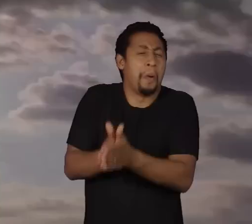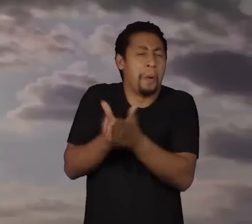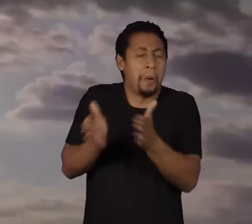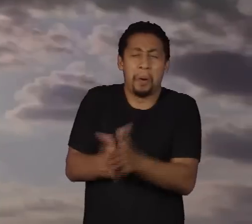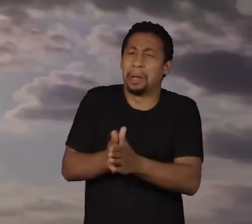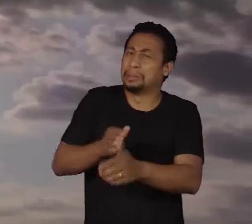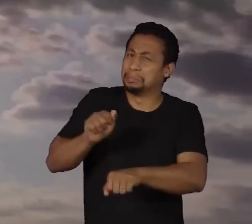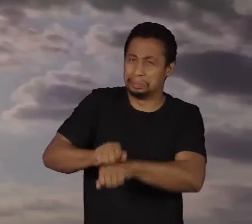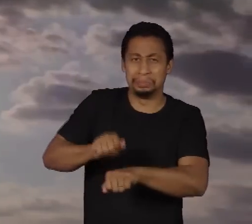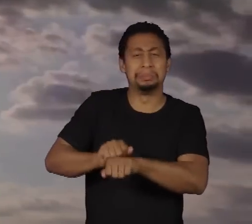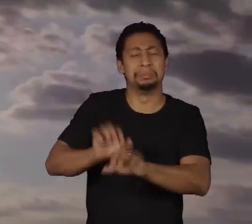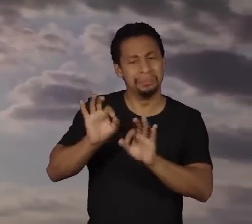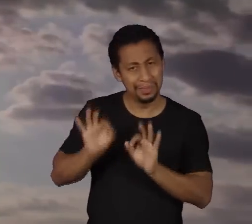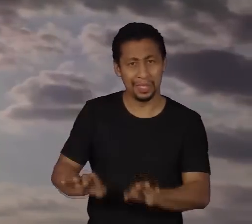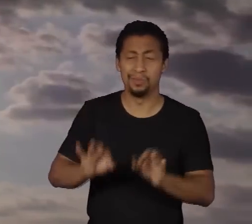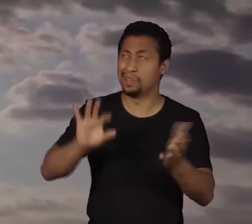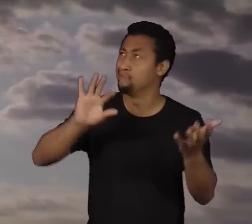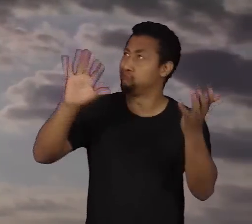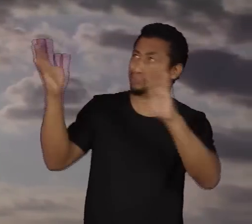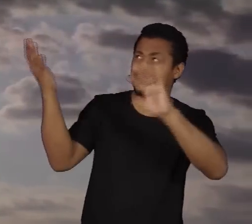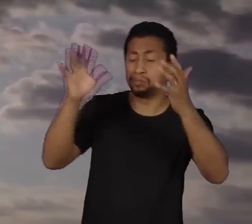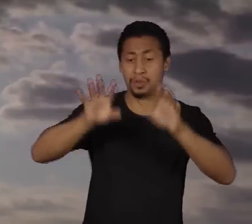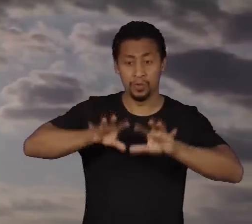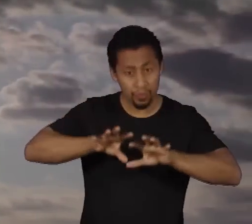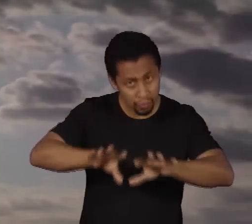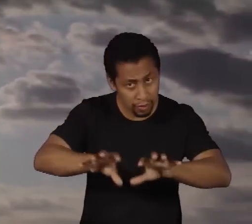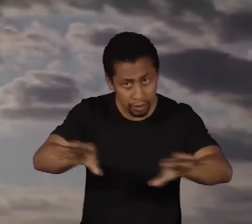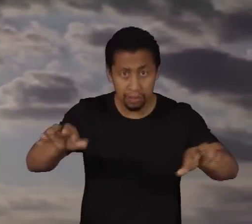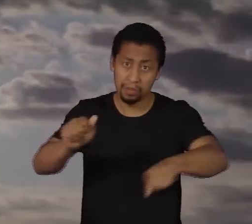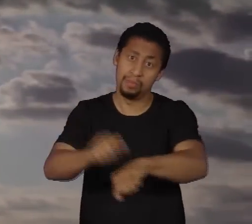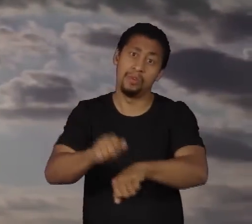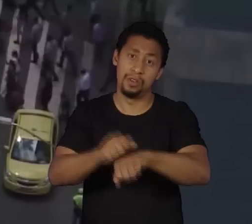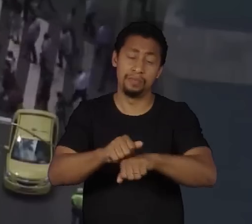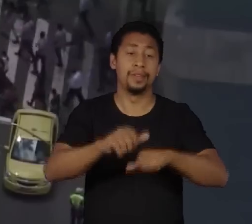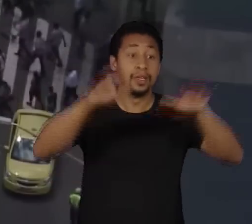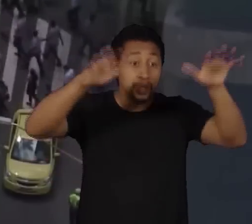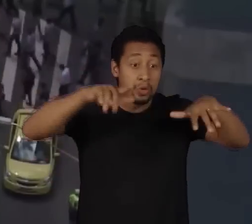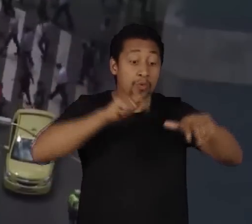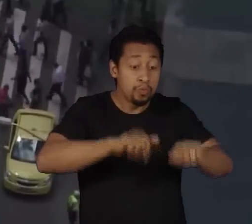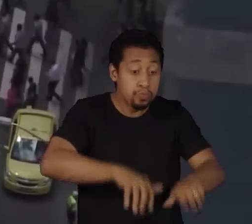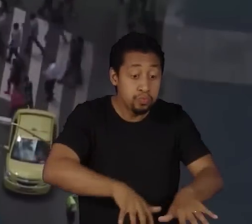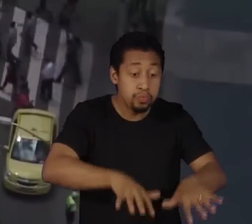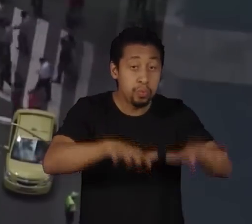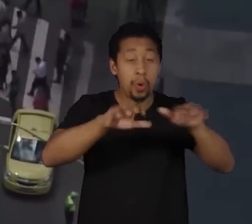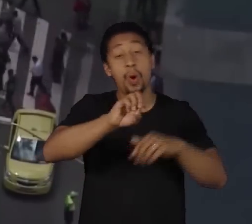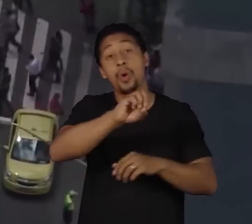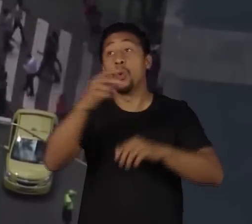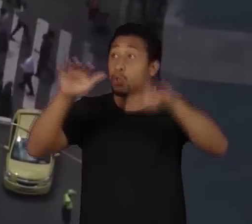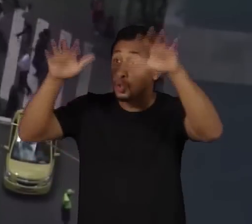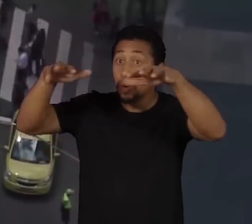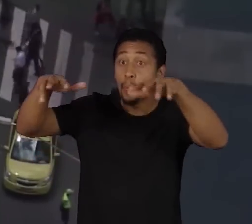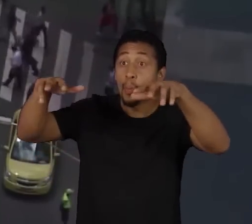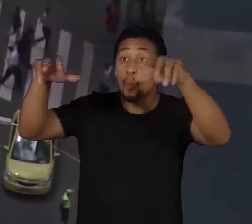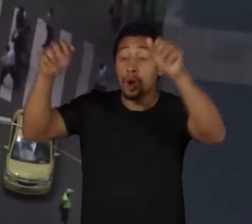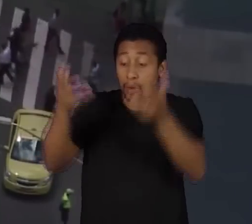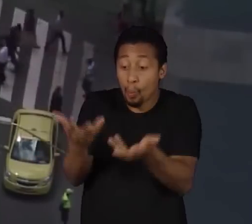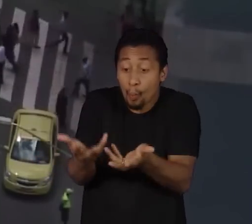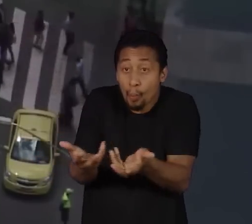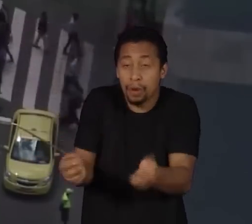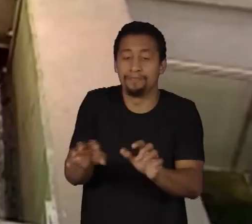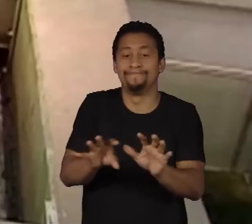Mundial. Desastres naturais, principalmente inundações e secas, podem afetar a vida dos mais